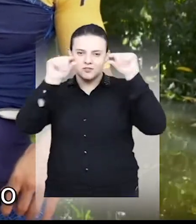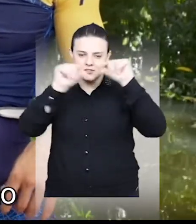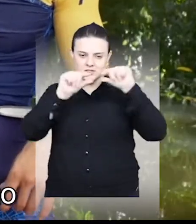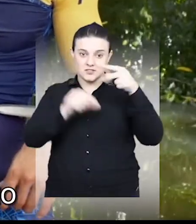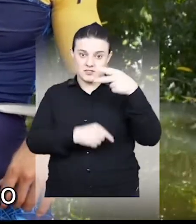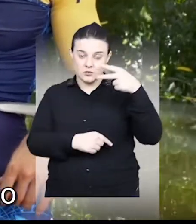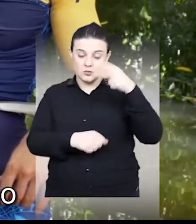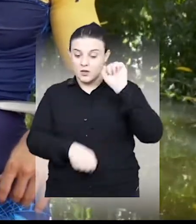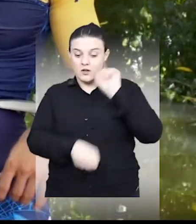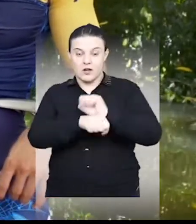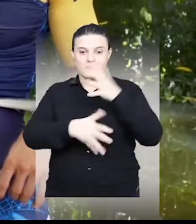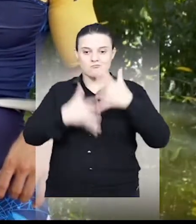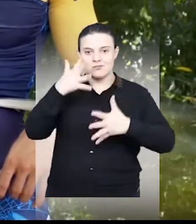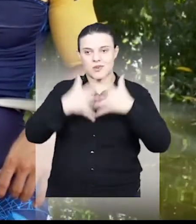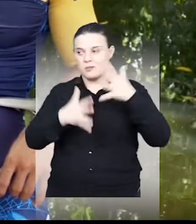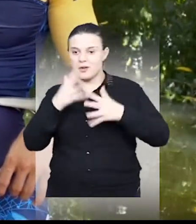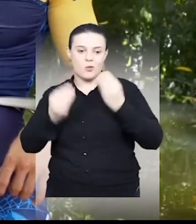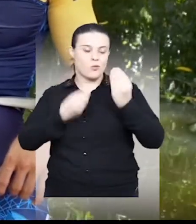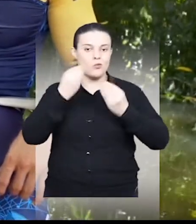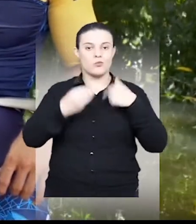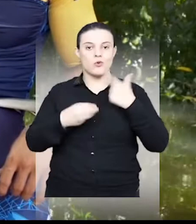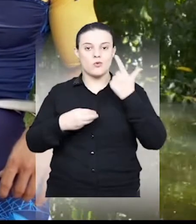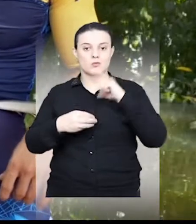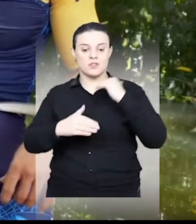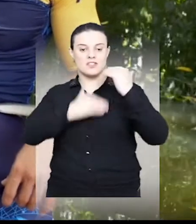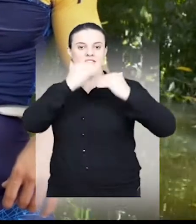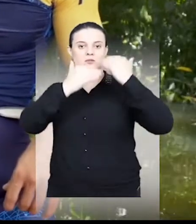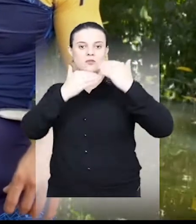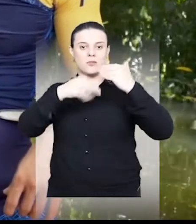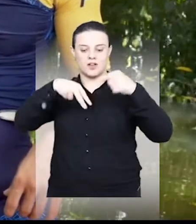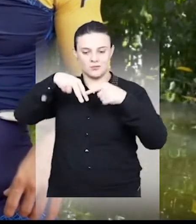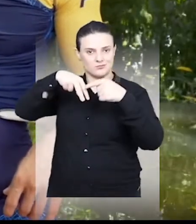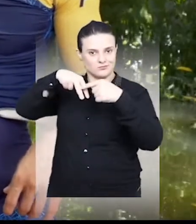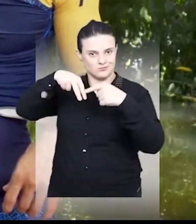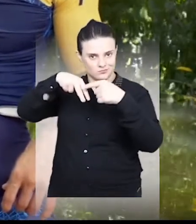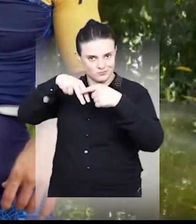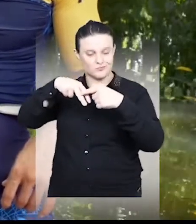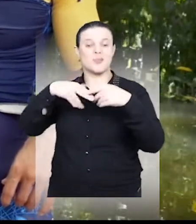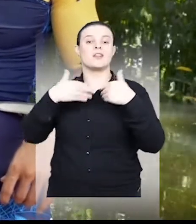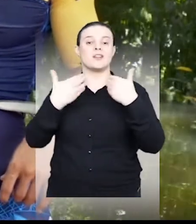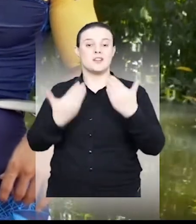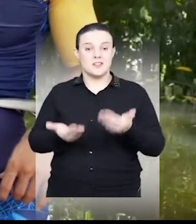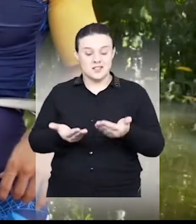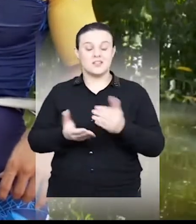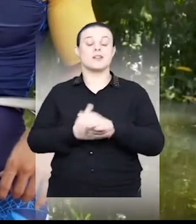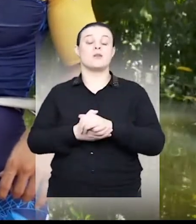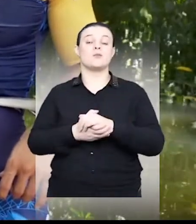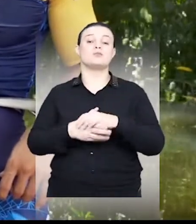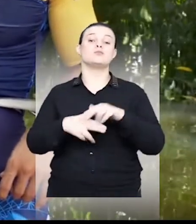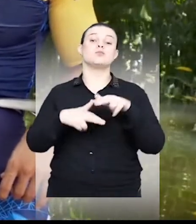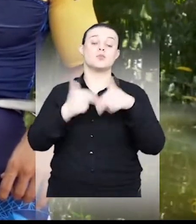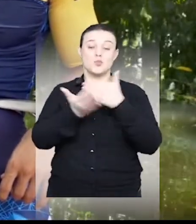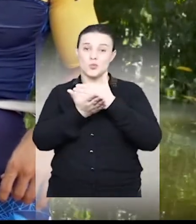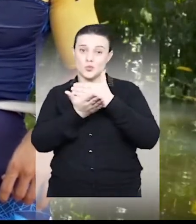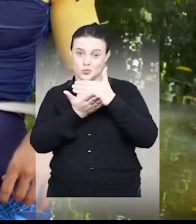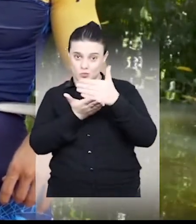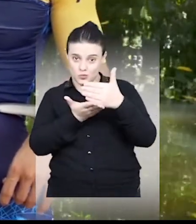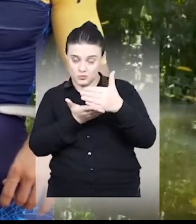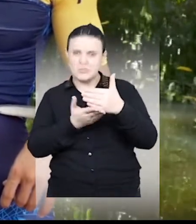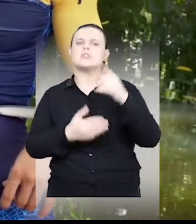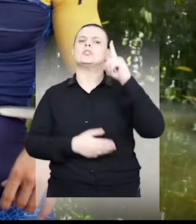minha locomoção e o desenvolvimento dos meus membros inferiores. Aí, então isso no